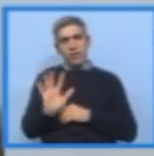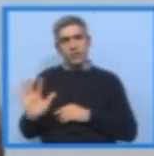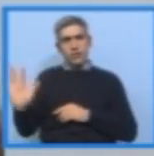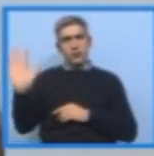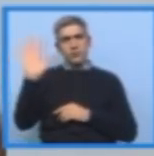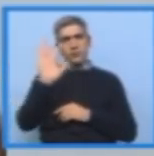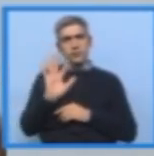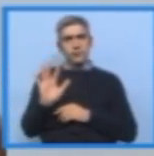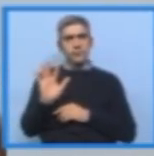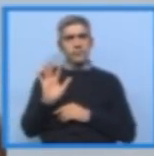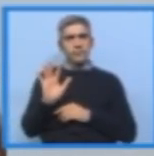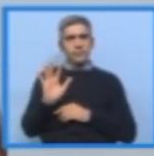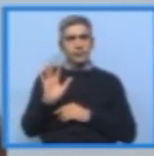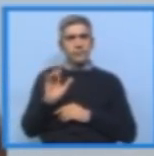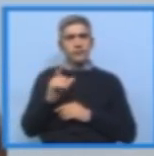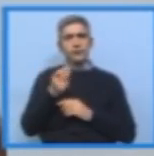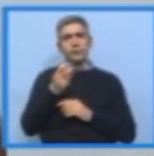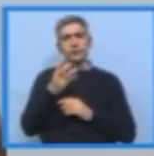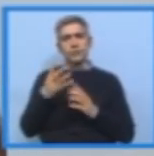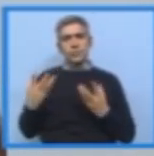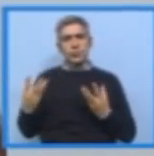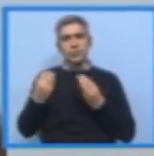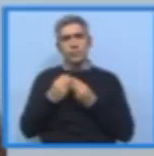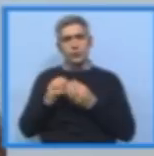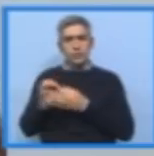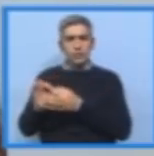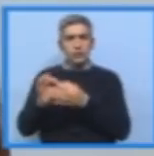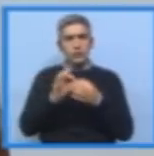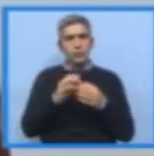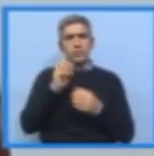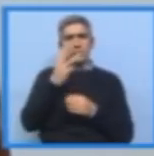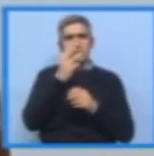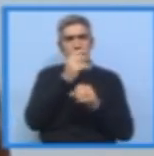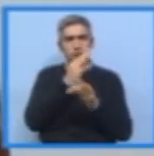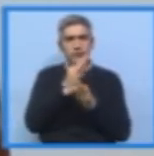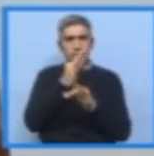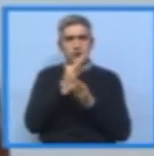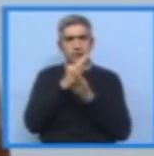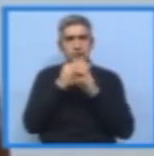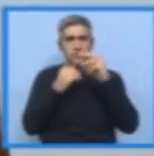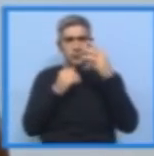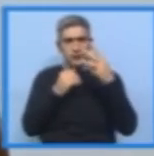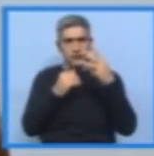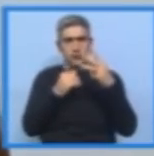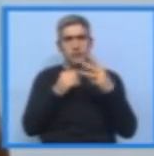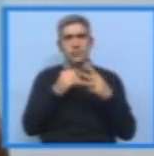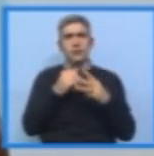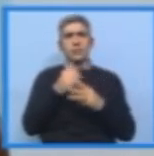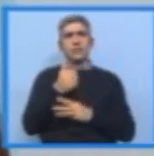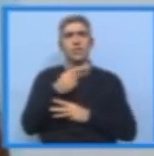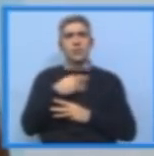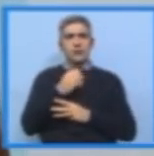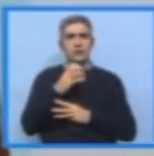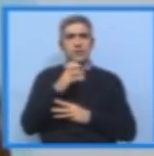orientais, celebra-se muito em conjunto 3 festas, não é? As bodas de